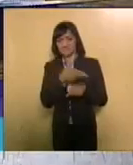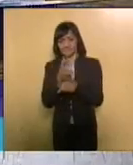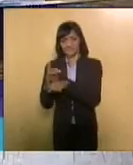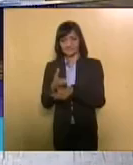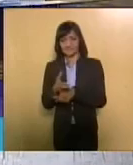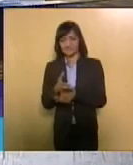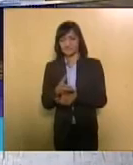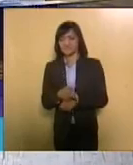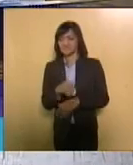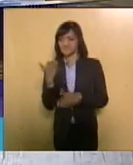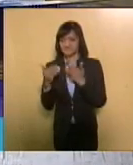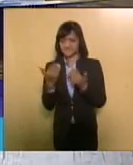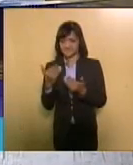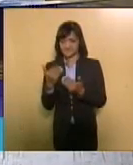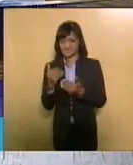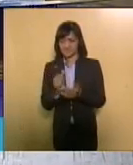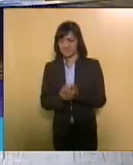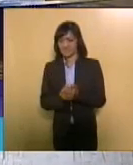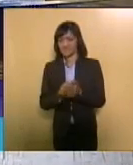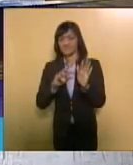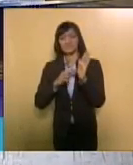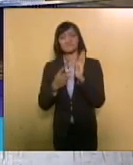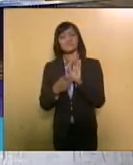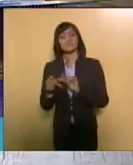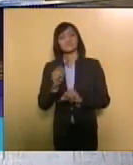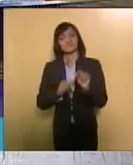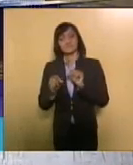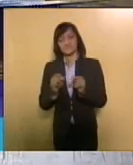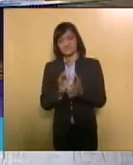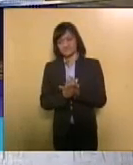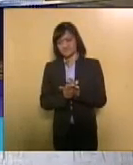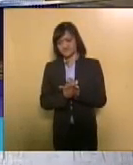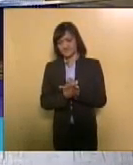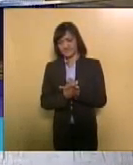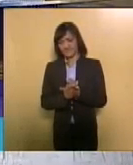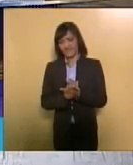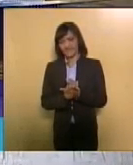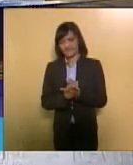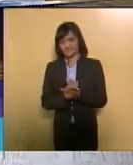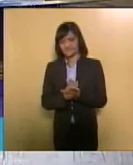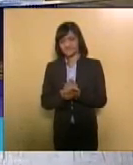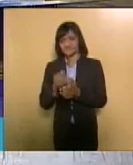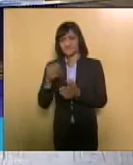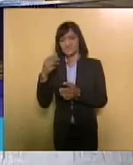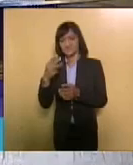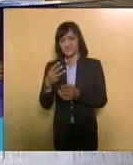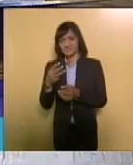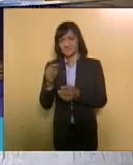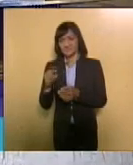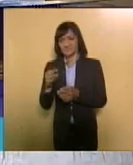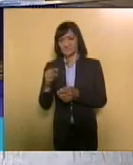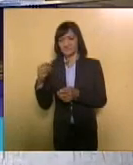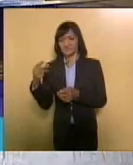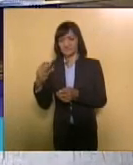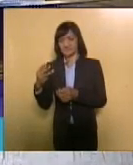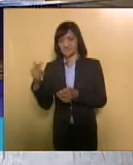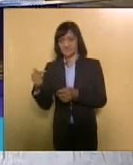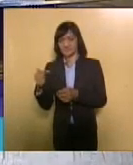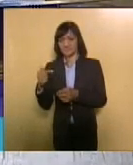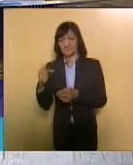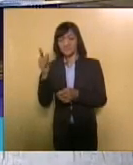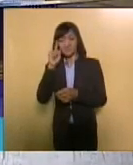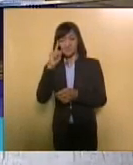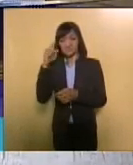estatísticas isso significa um Boeing 737 caindo todos os dias no Brasil